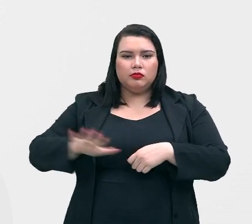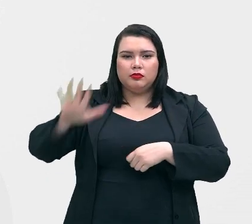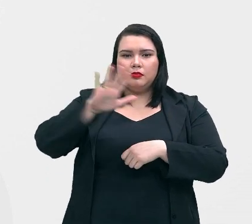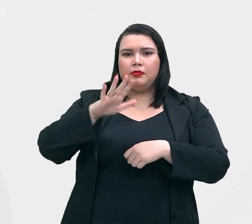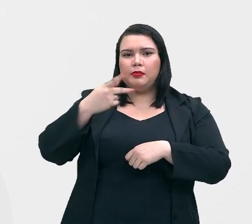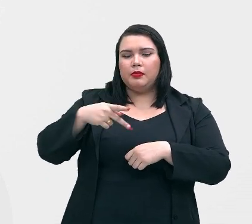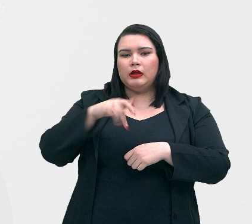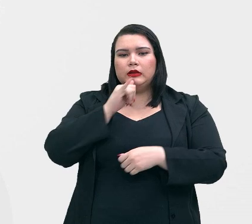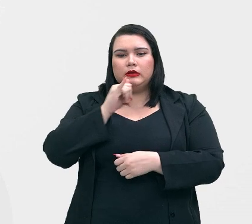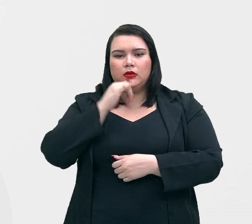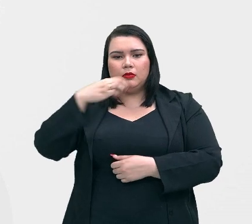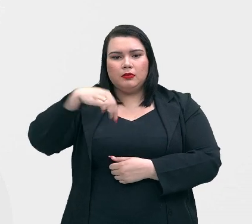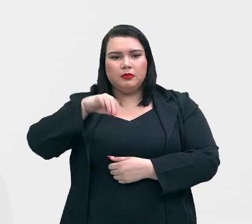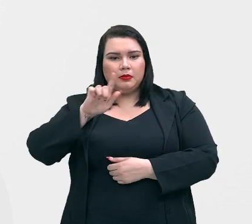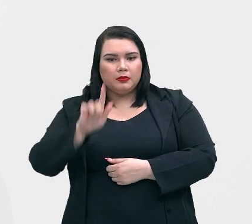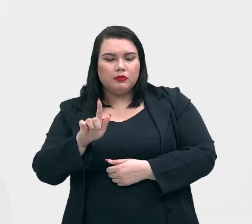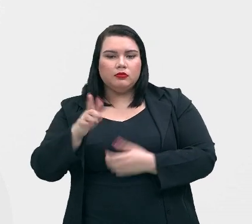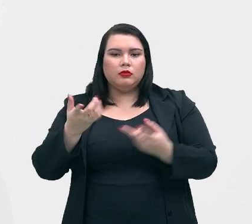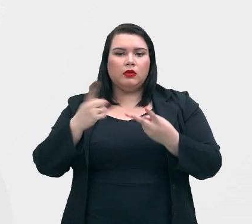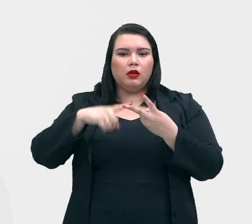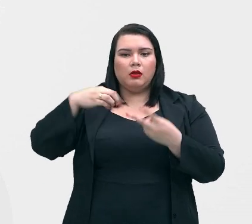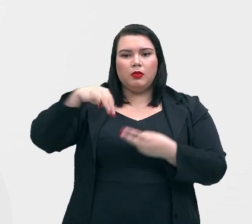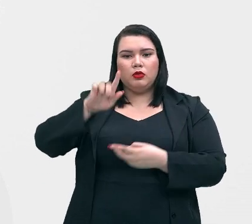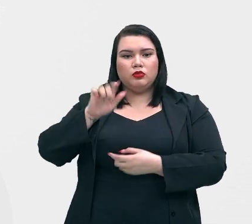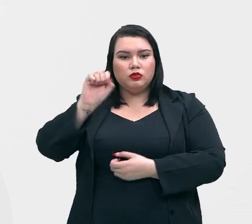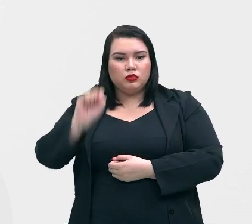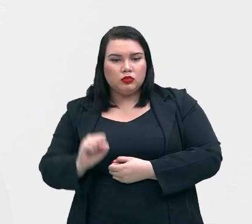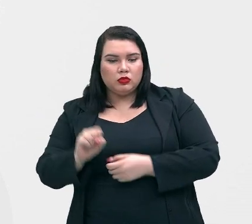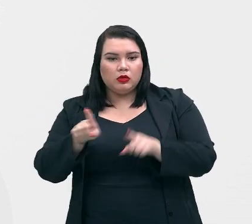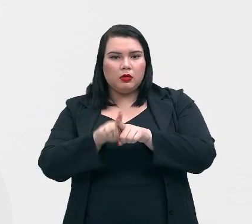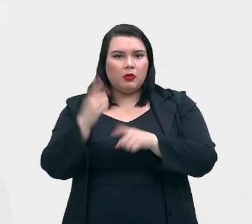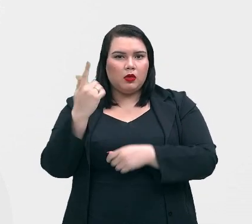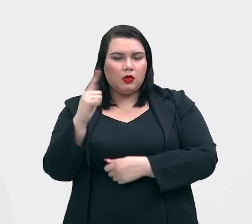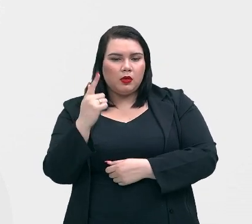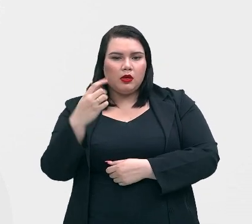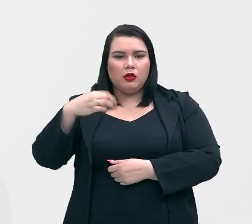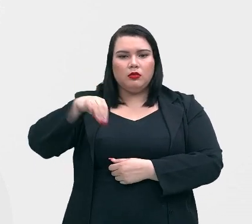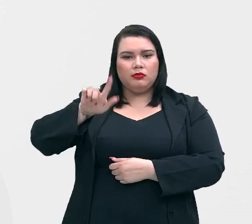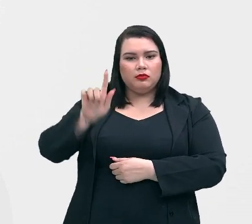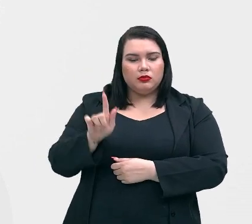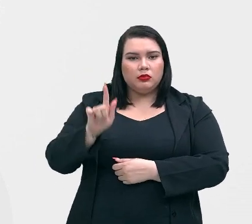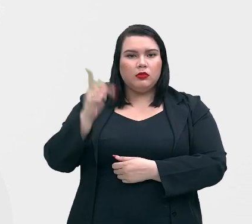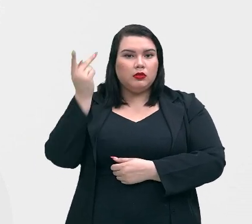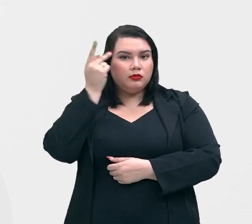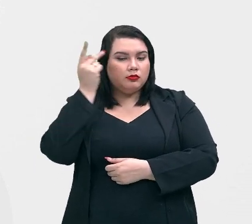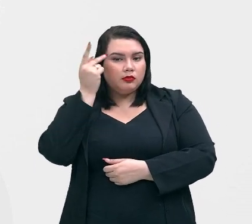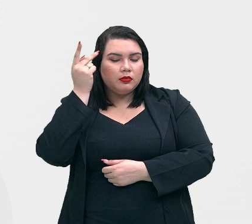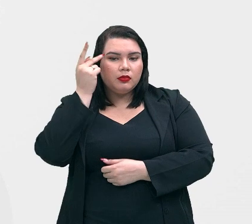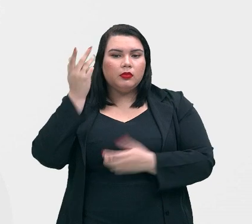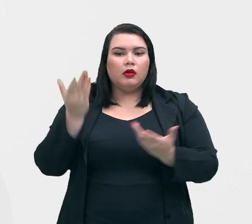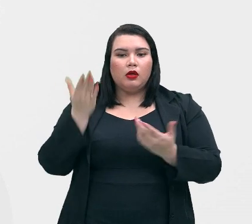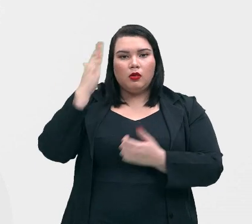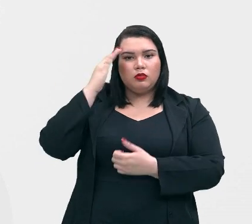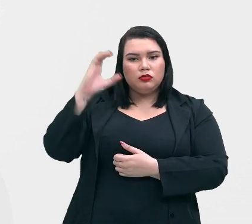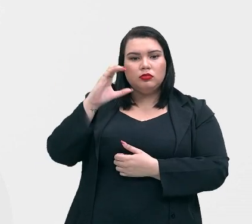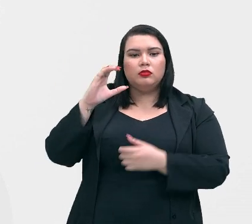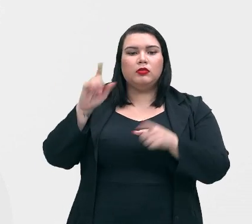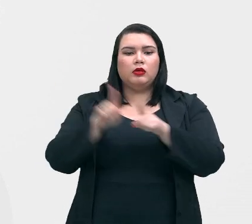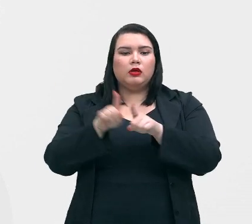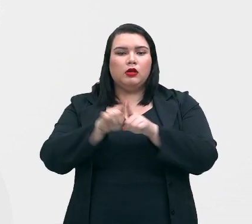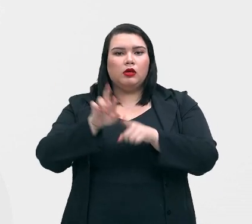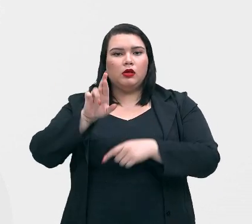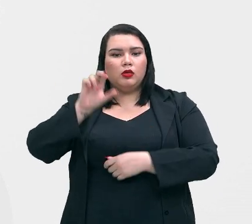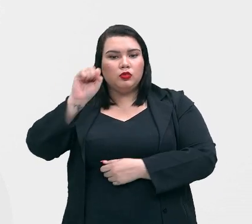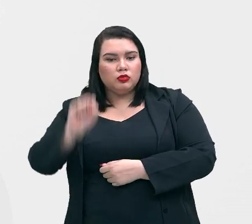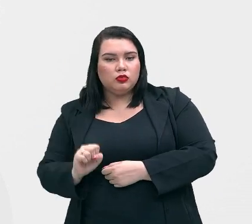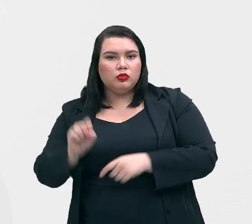do Mato Grosso do Sul, pega a parte ali também de Goiás, Minas Gerais, São Paulo, do Paraná, do Rio Grande